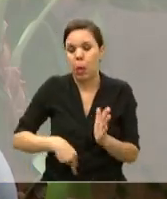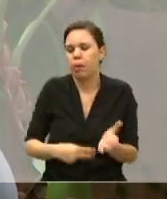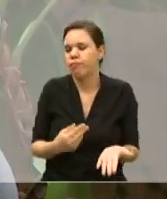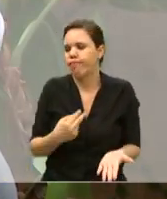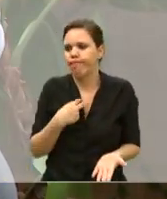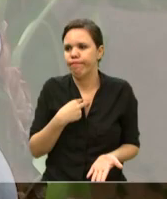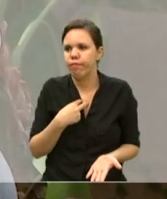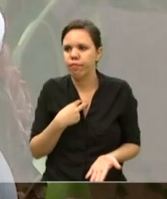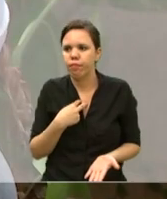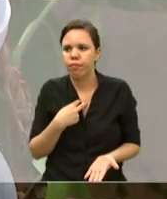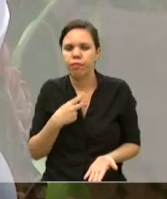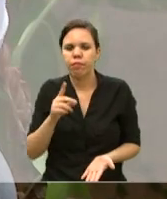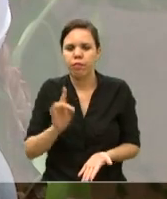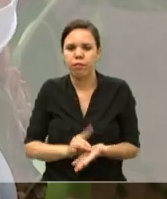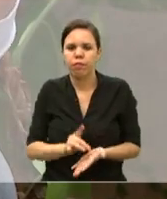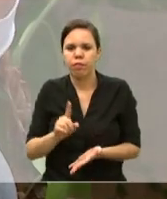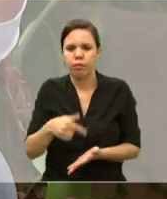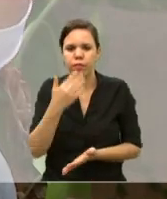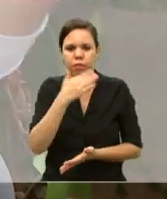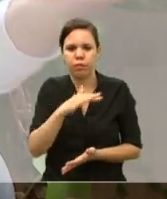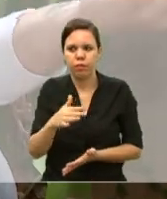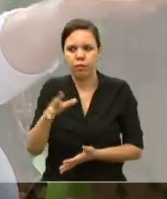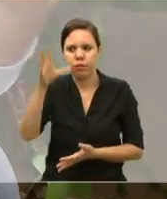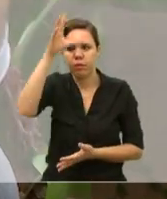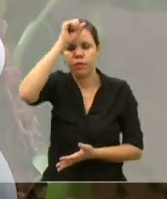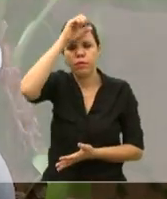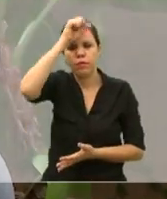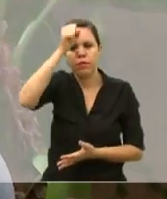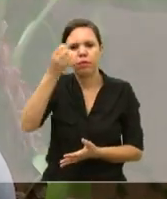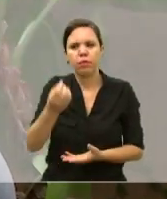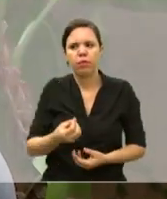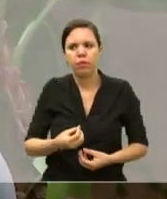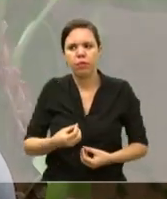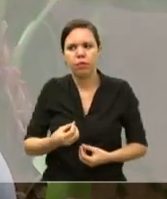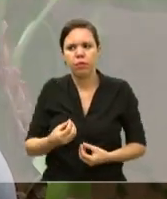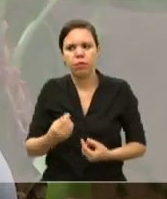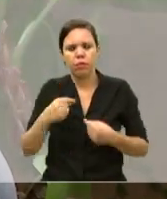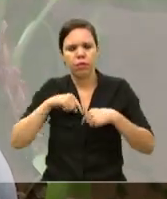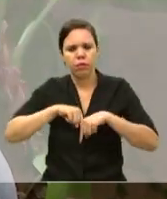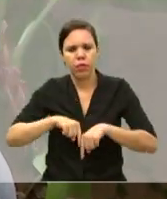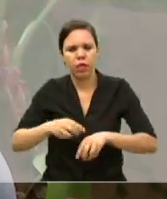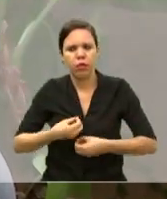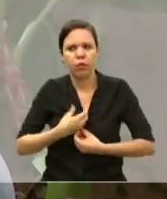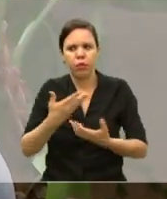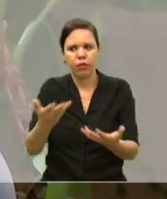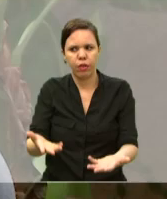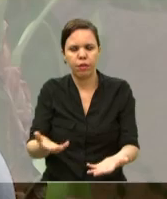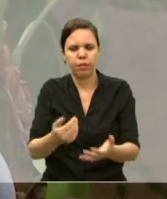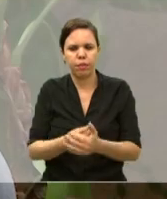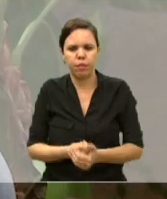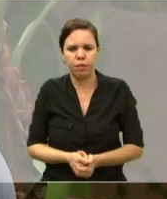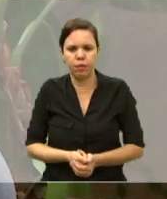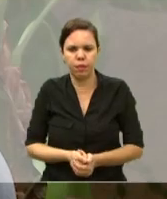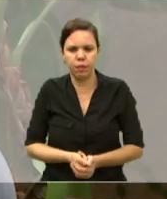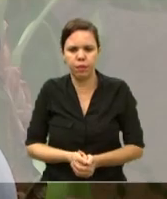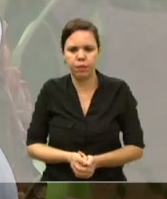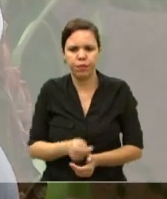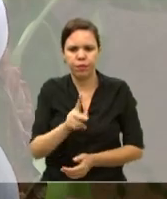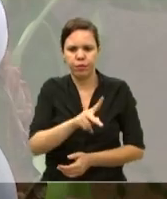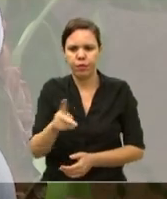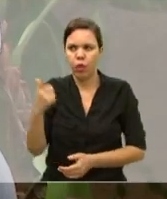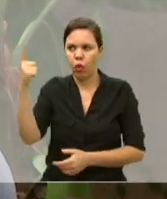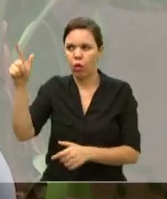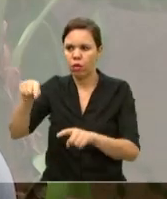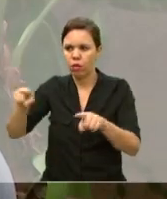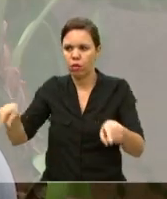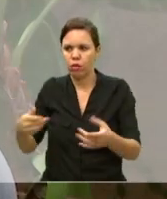realmente ela aprende, sim, né? Sim, ela aprende. Ela vivencia, ela tem aquilo guardado dentro dela, nunca mais vai